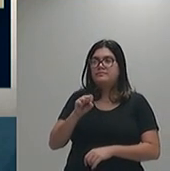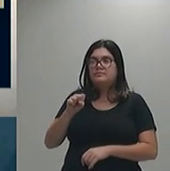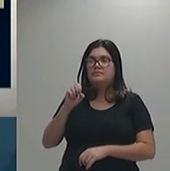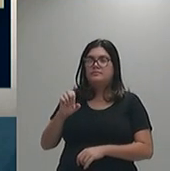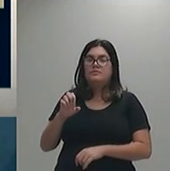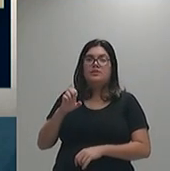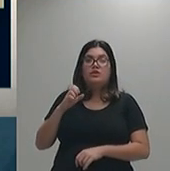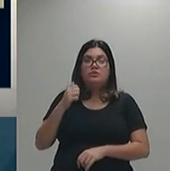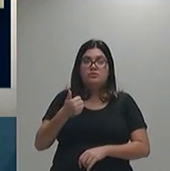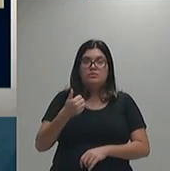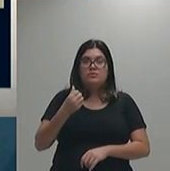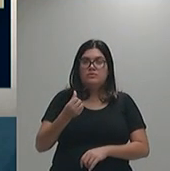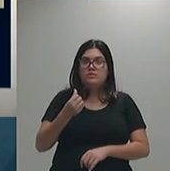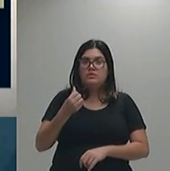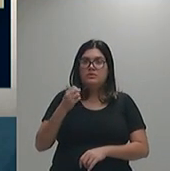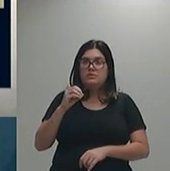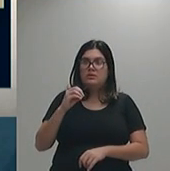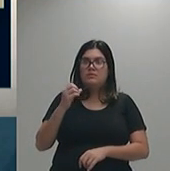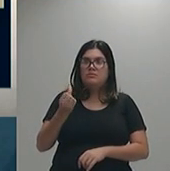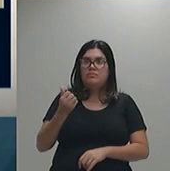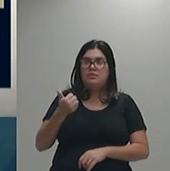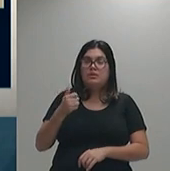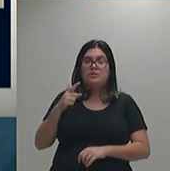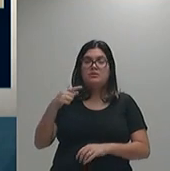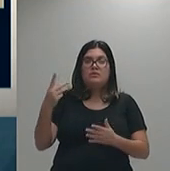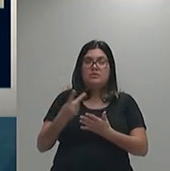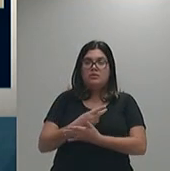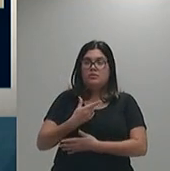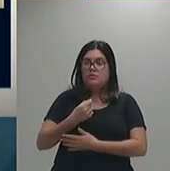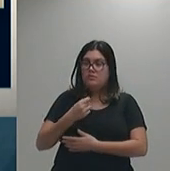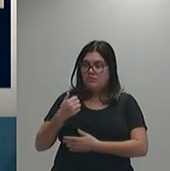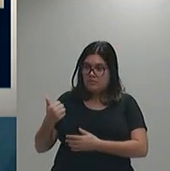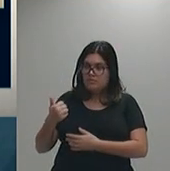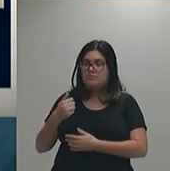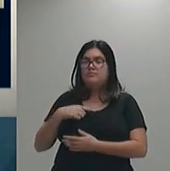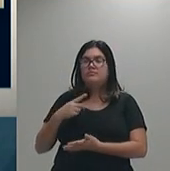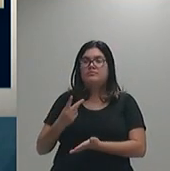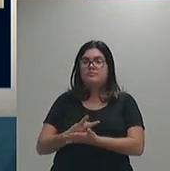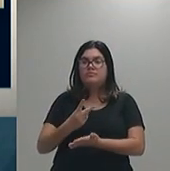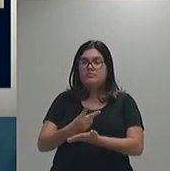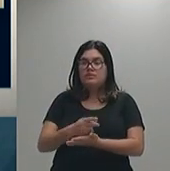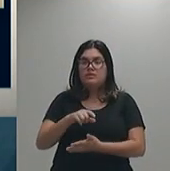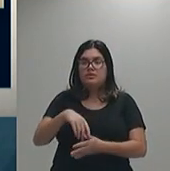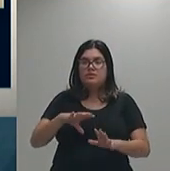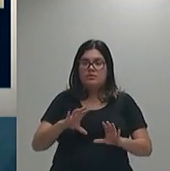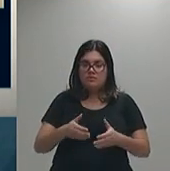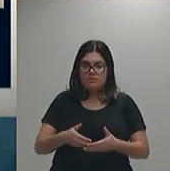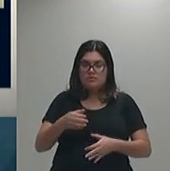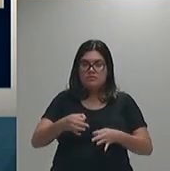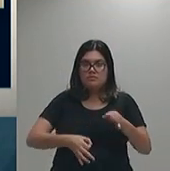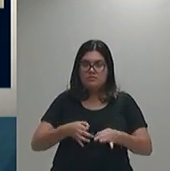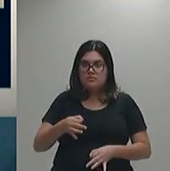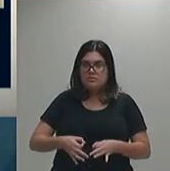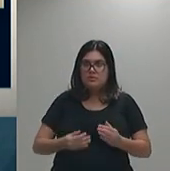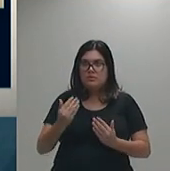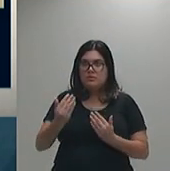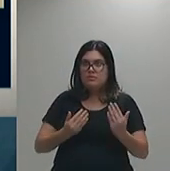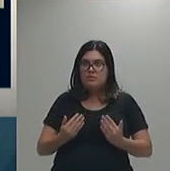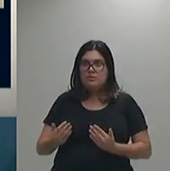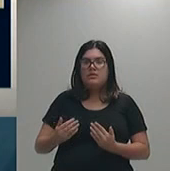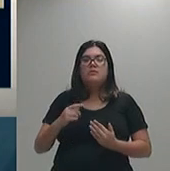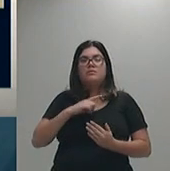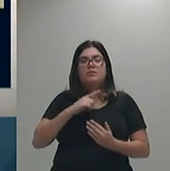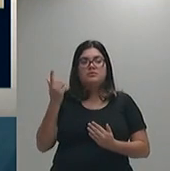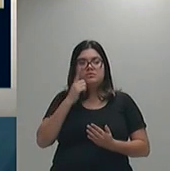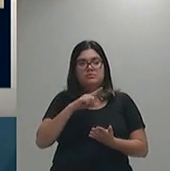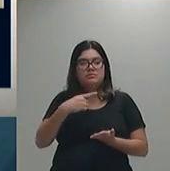isso foi 2001 dúvida remanesceram sobretudo no âmbito desta corte de justiça se a equiparação do hábito o juiz de fato e de direito